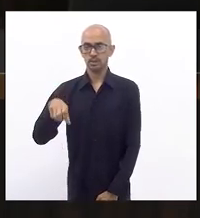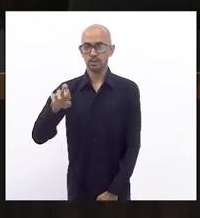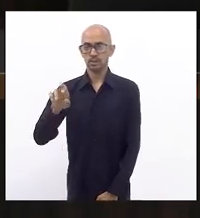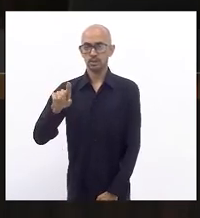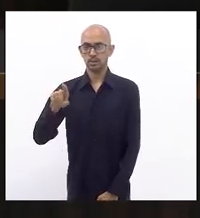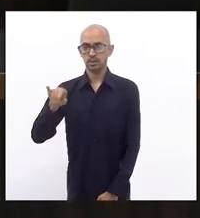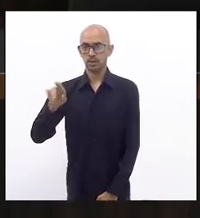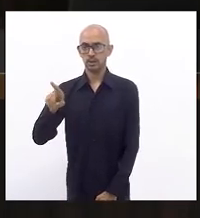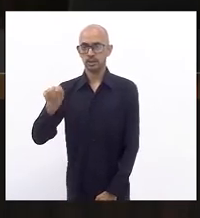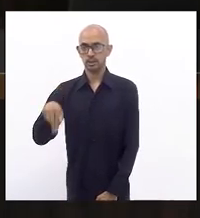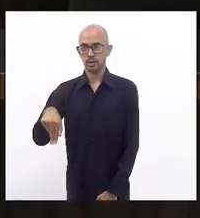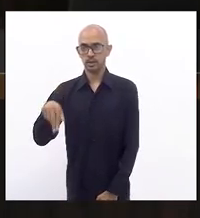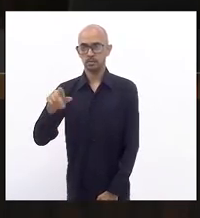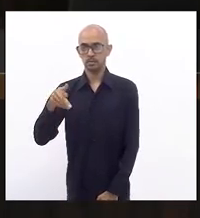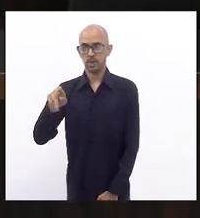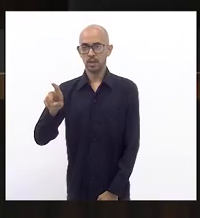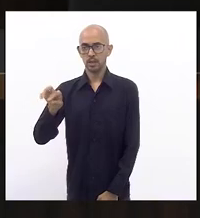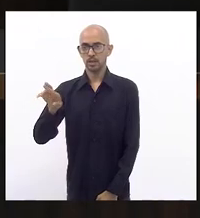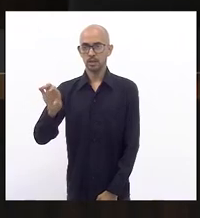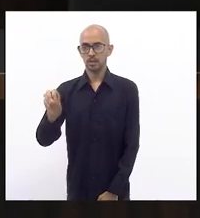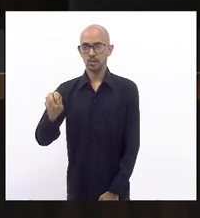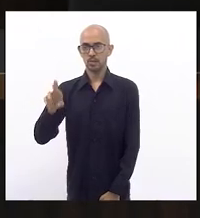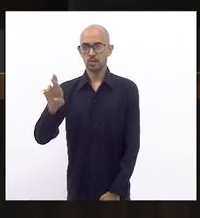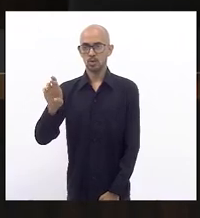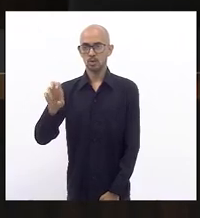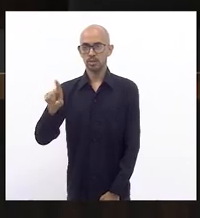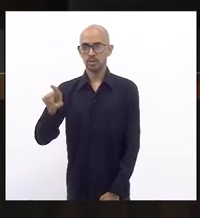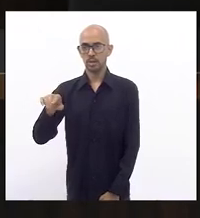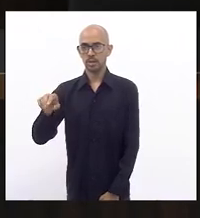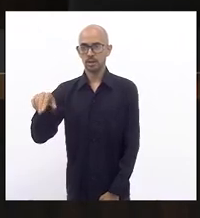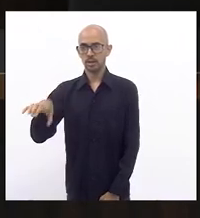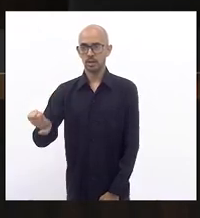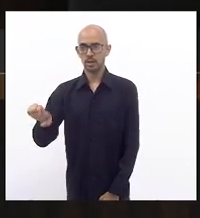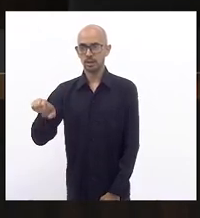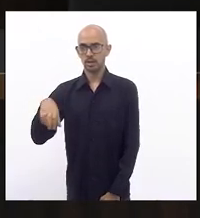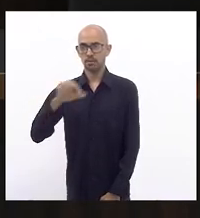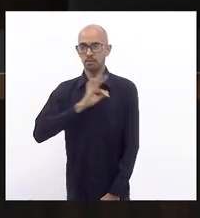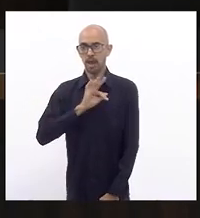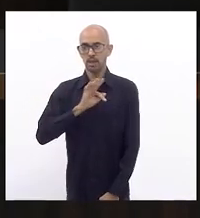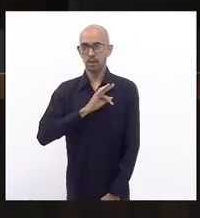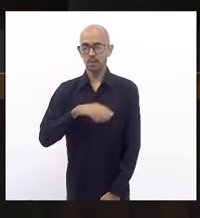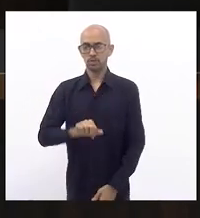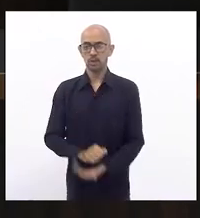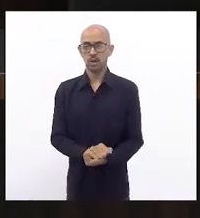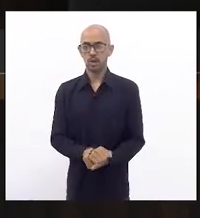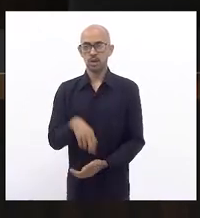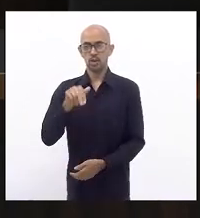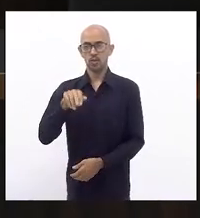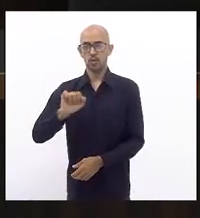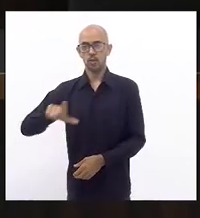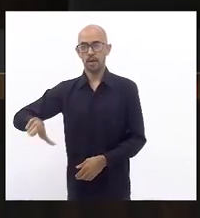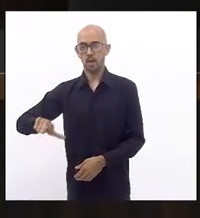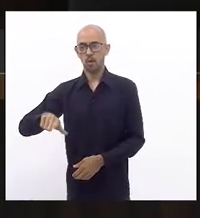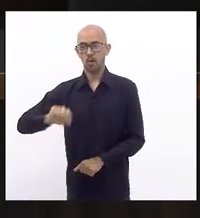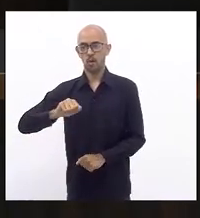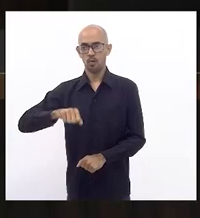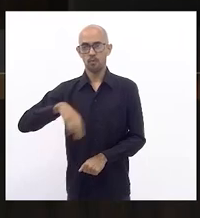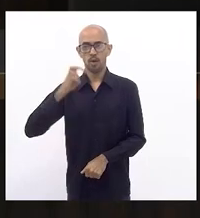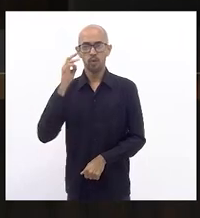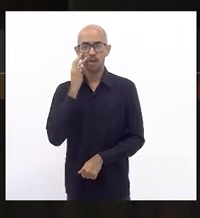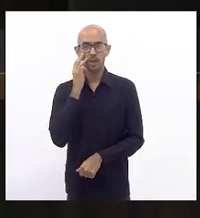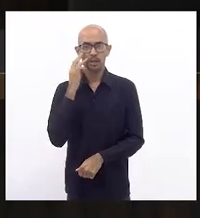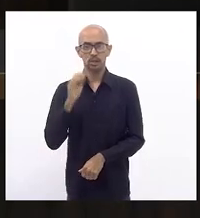Zeidan, Pedro Ricardo, Rosane Félix, deputada Marta Rocha, deputado Noel de Carvalho, deputado Valdeque